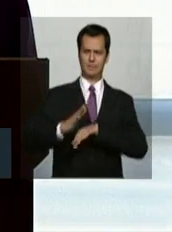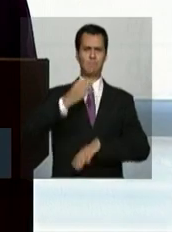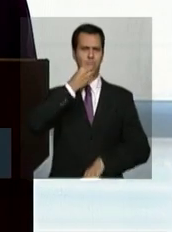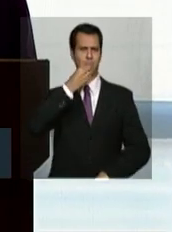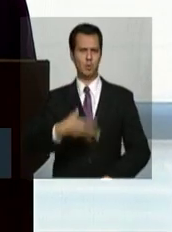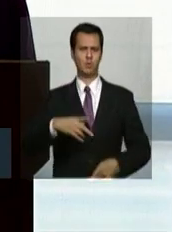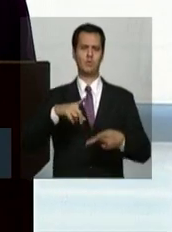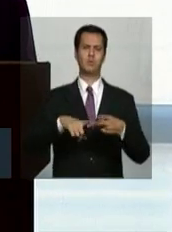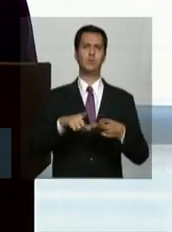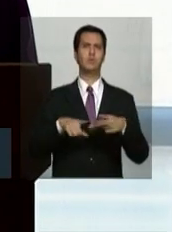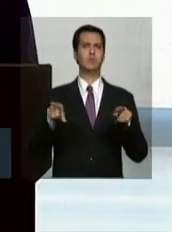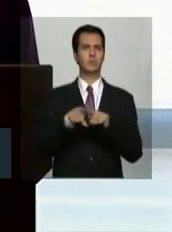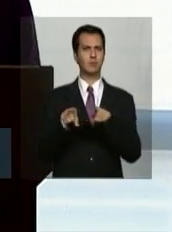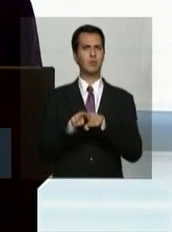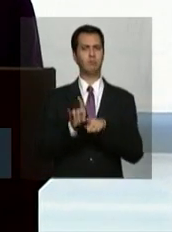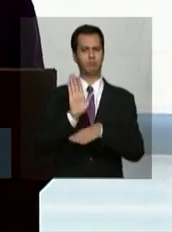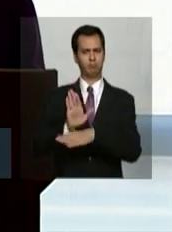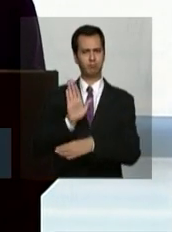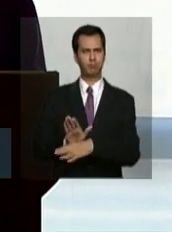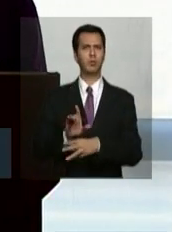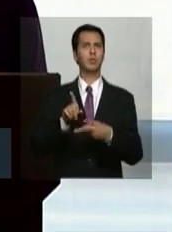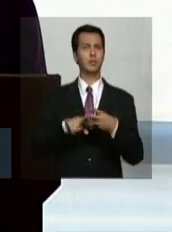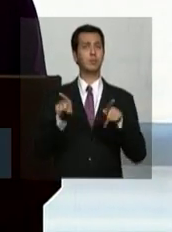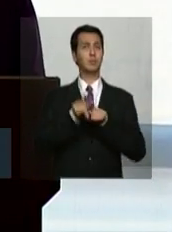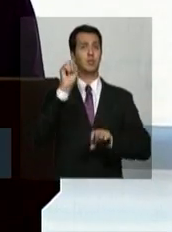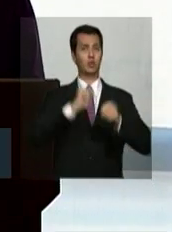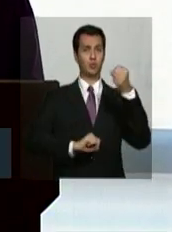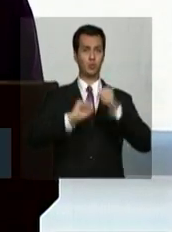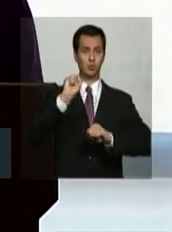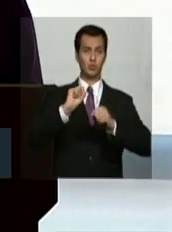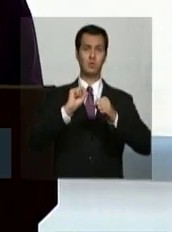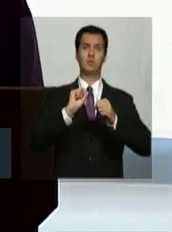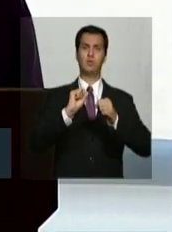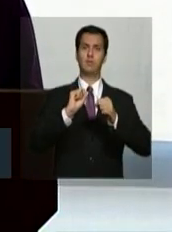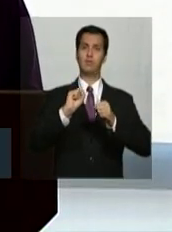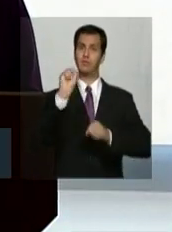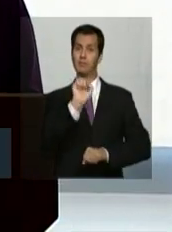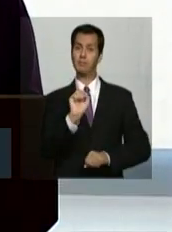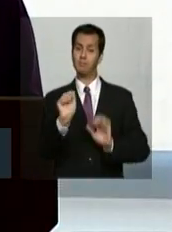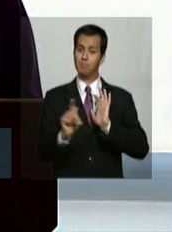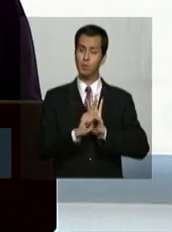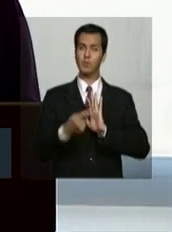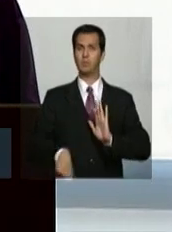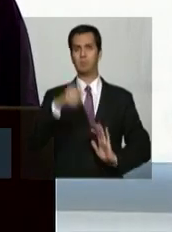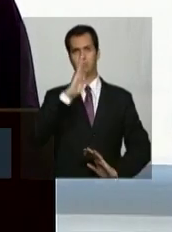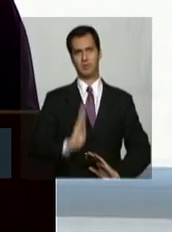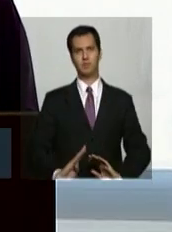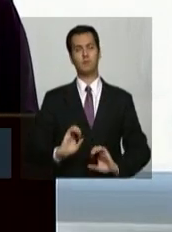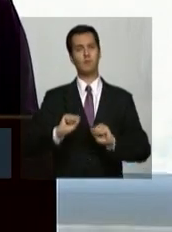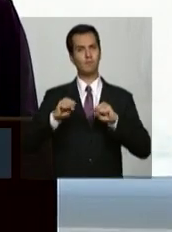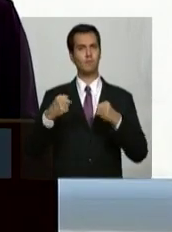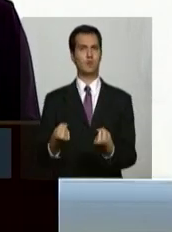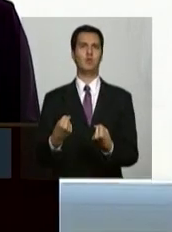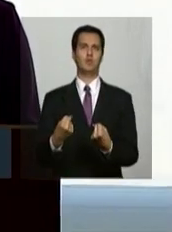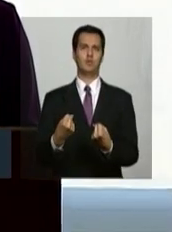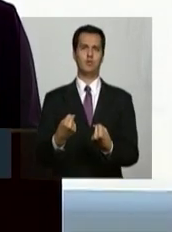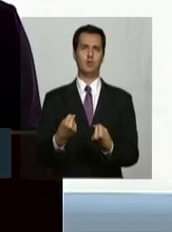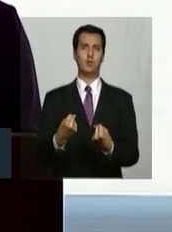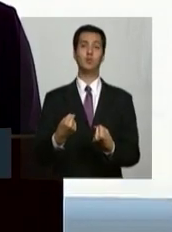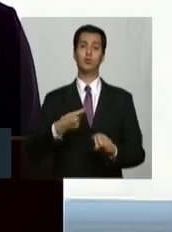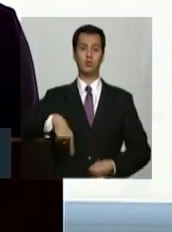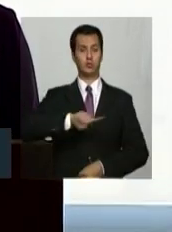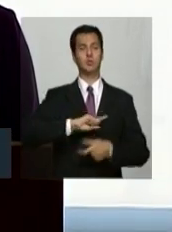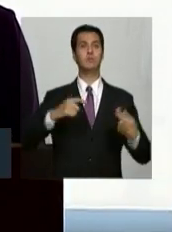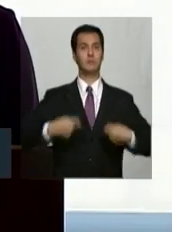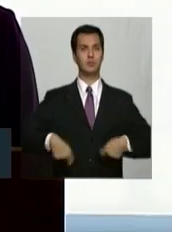indústria nacional de defesa forte. É isso que nos cabe cada vez mais construir nos próximos